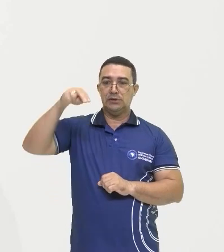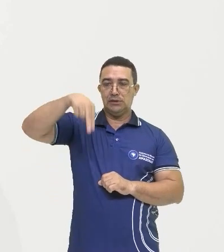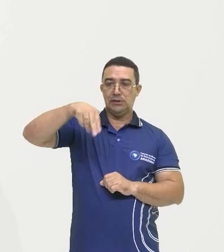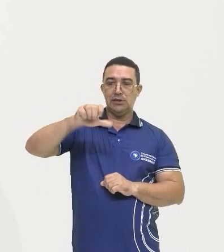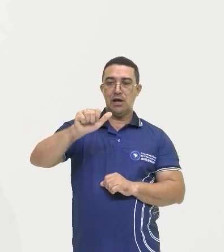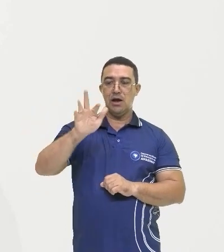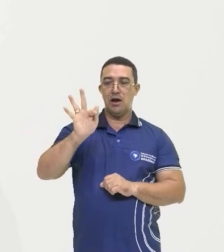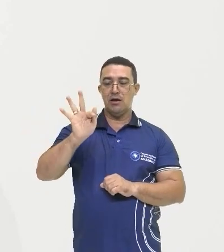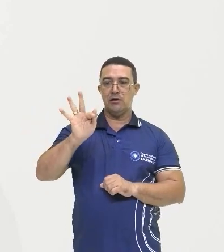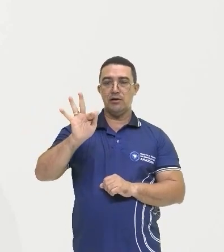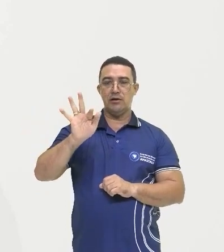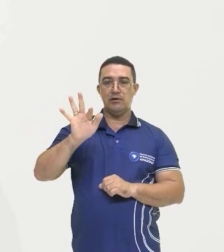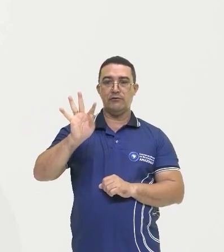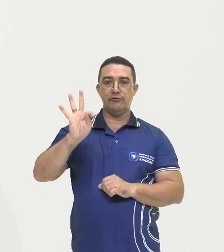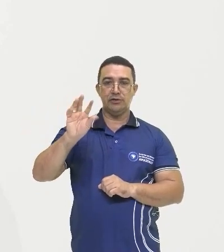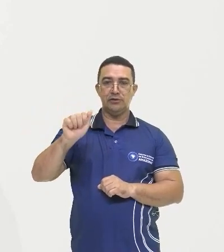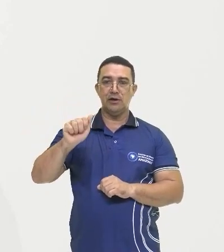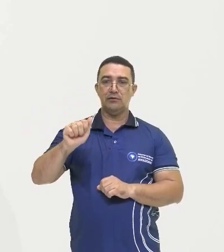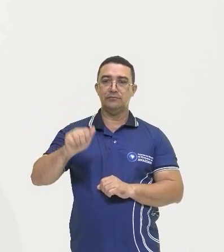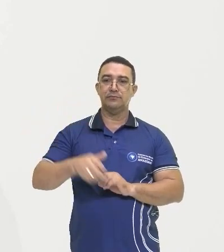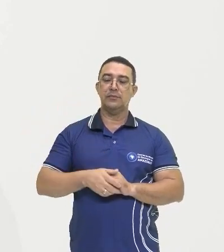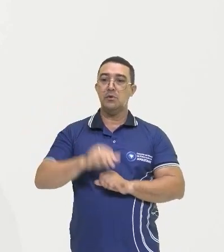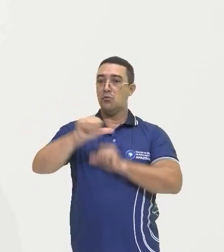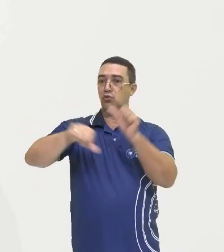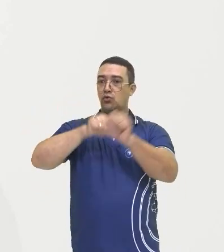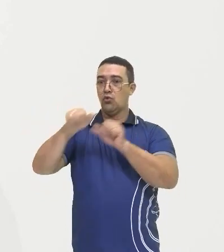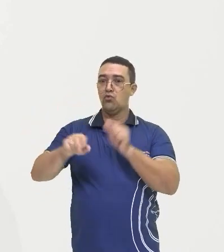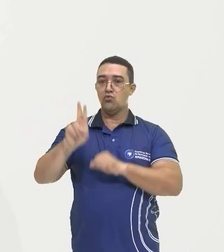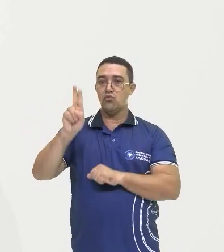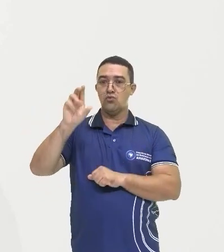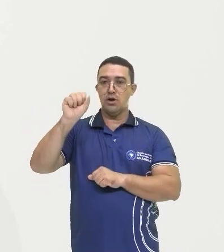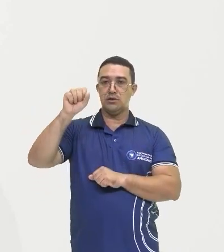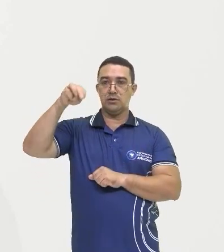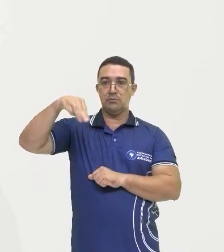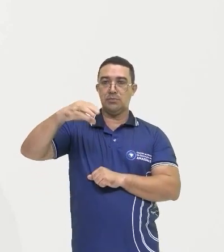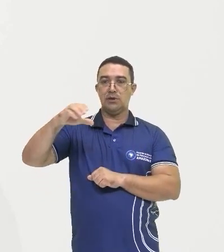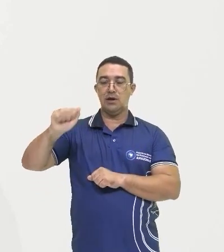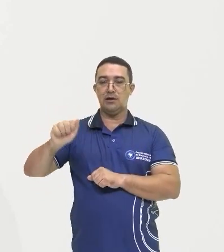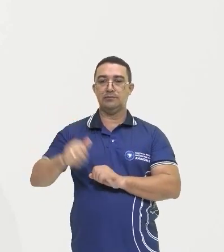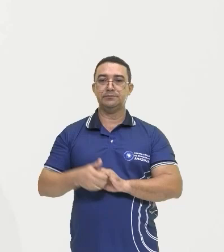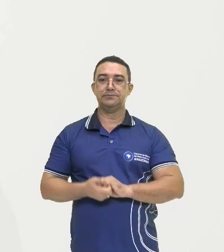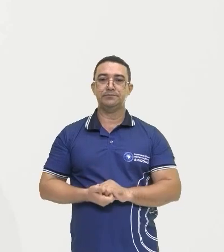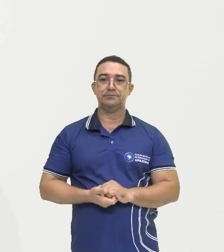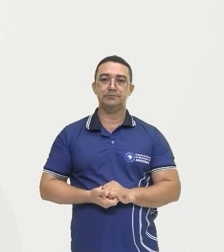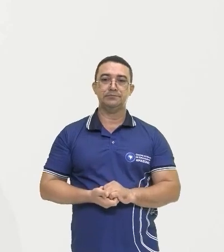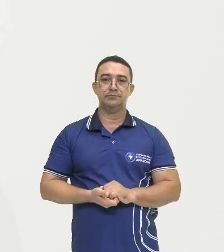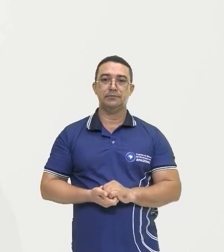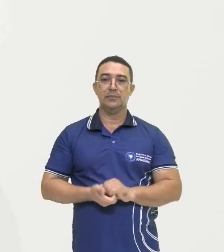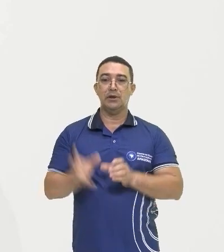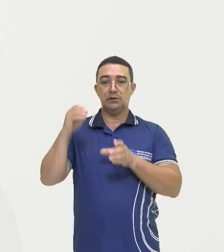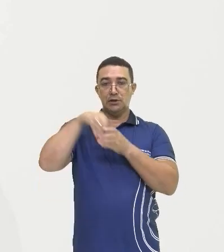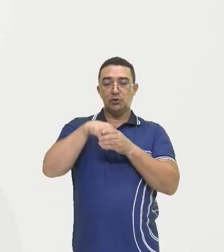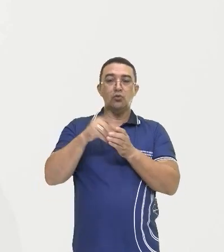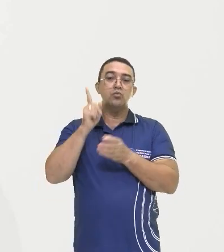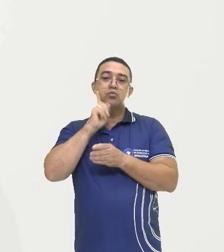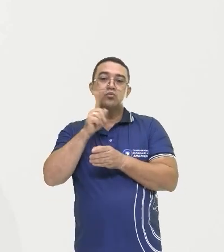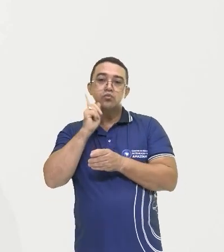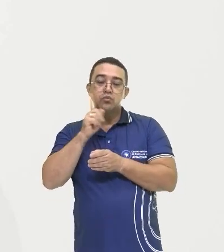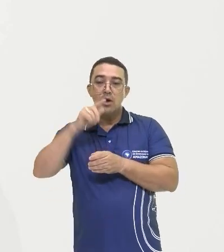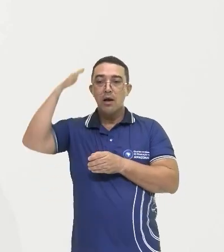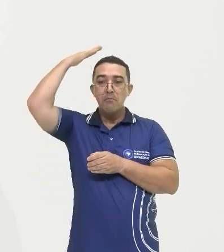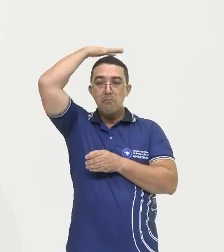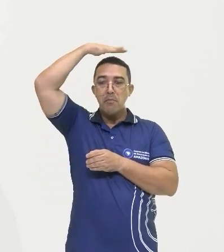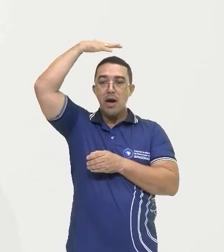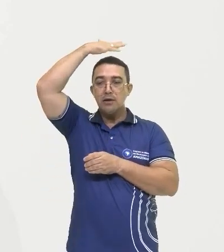NAFTA não se chama mais NAFTA, é o USMCA, tudo bem? E fazem parte desse bloco os Estados Unidos, México